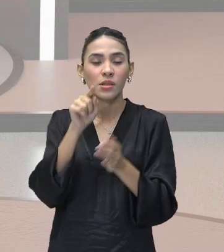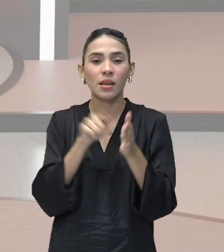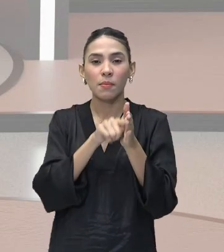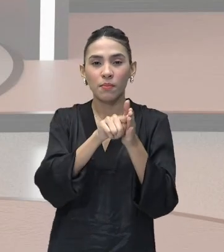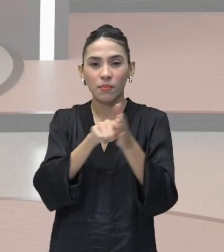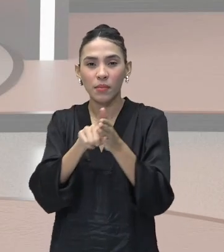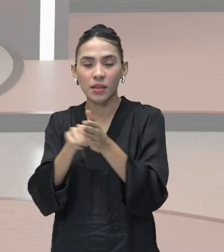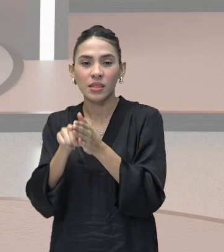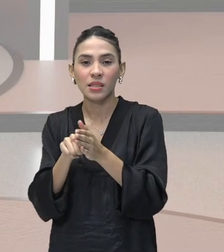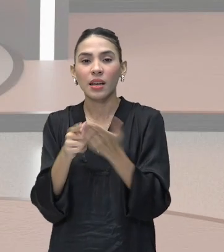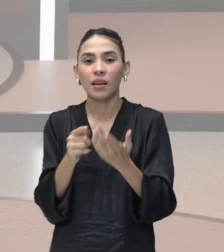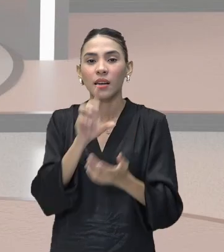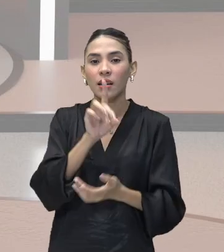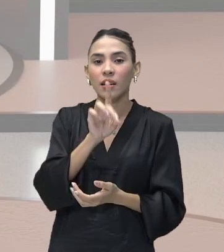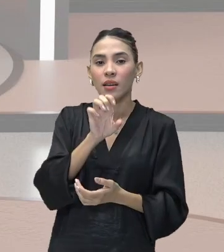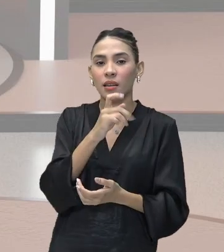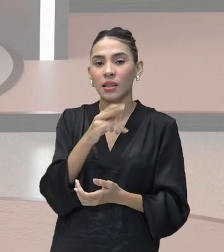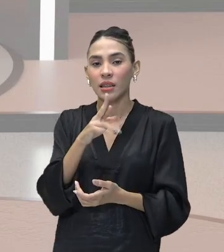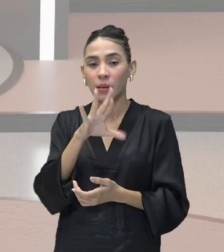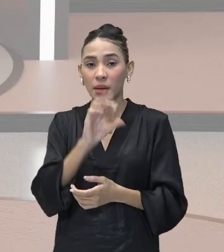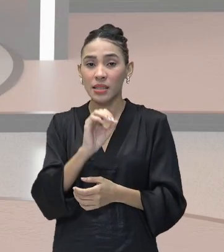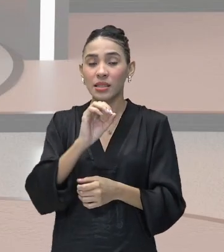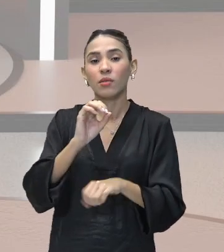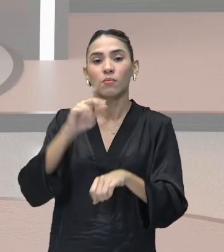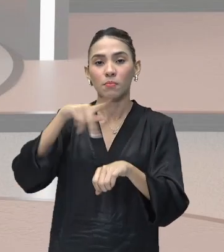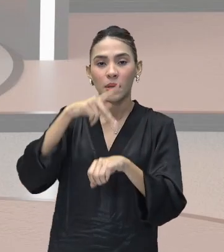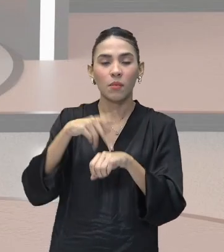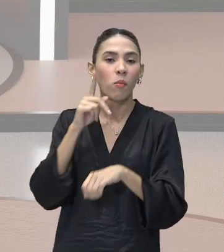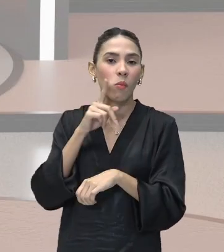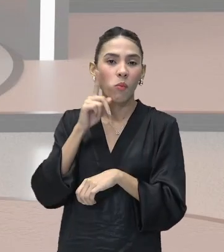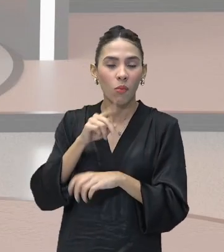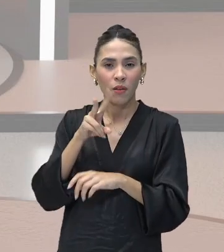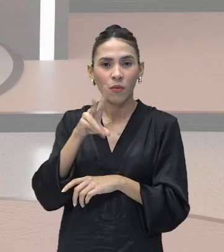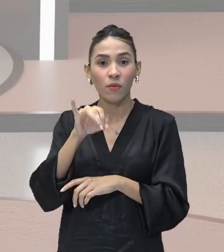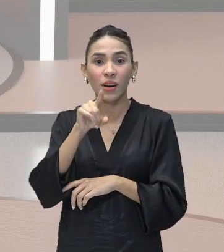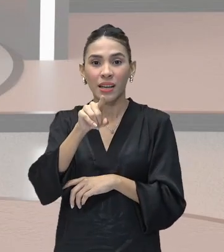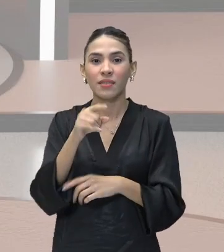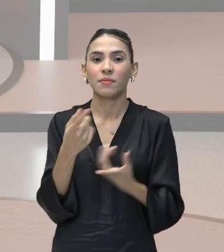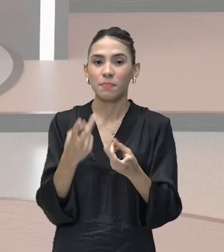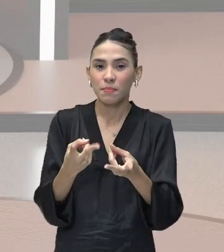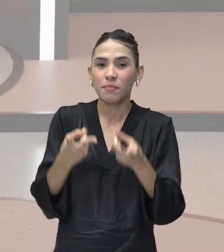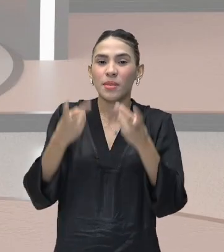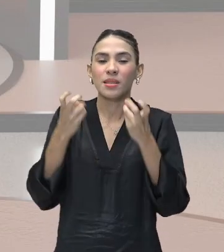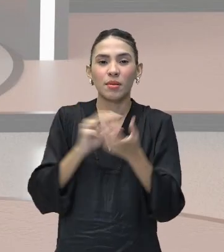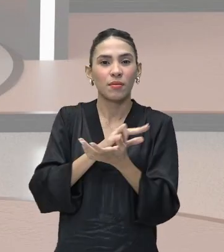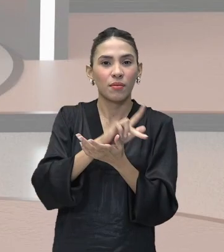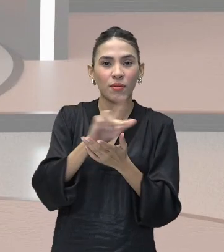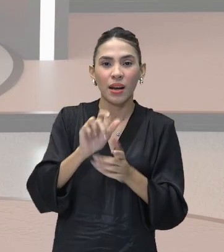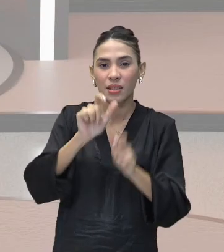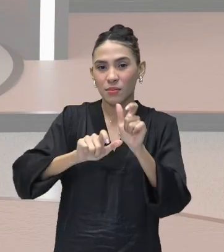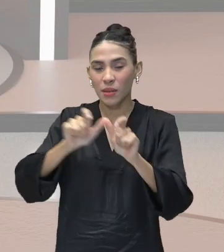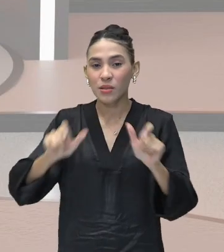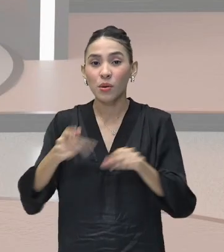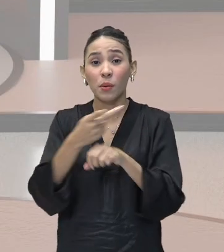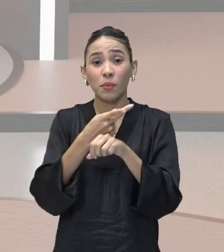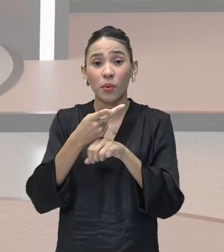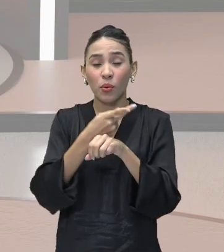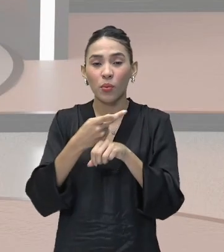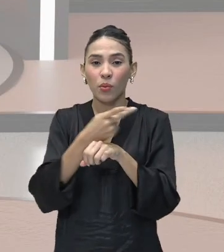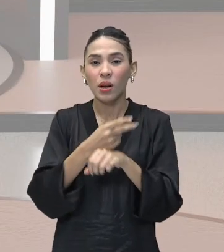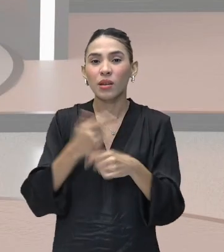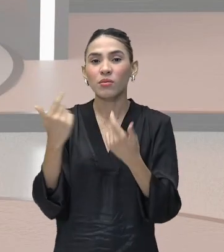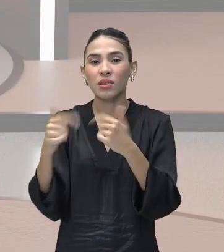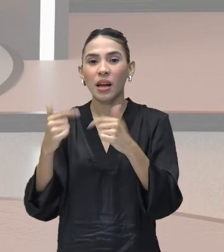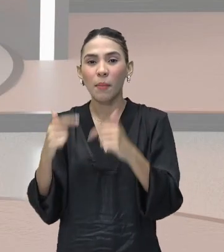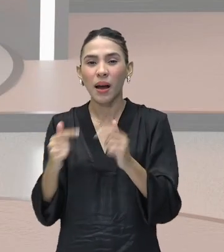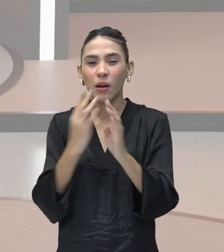ali Grande Depressão nos Estados Unidos, você vai ver imagens de muitas pessoas procurando emprego ou em